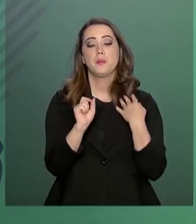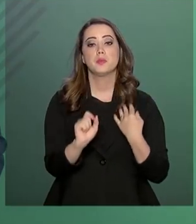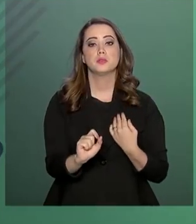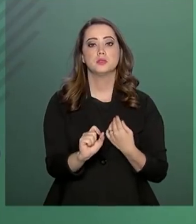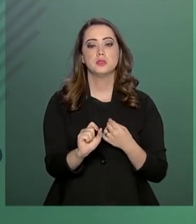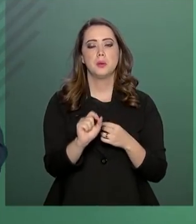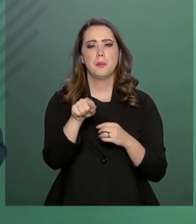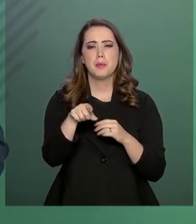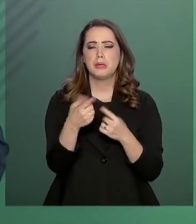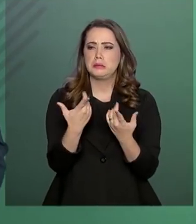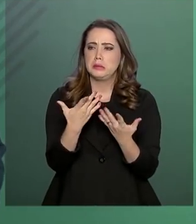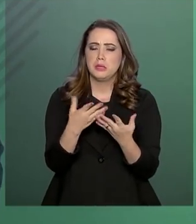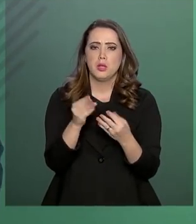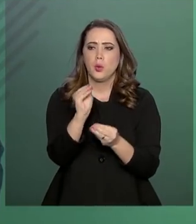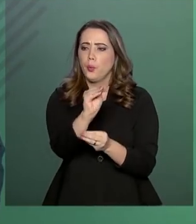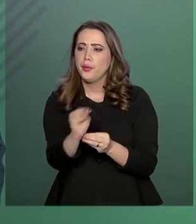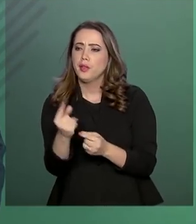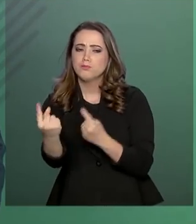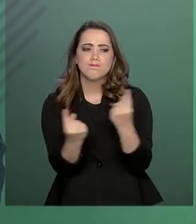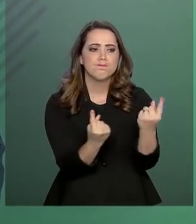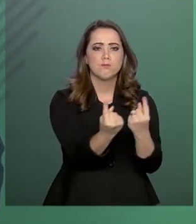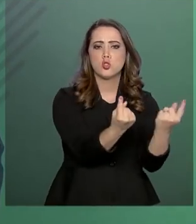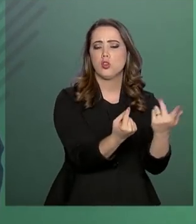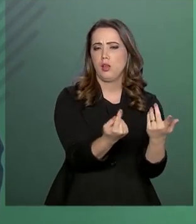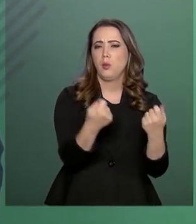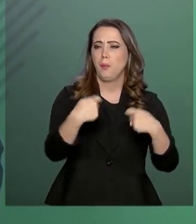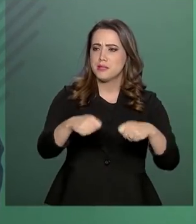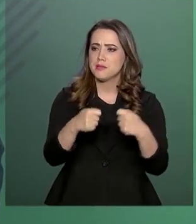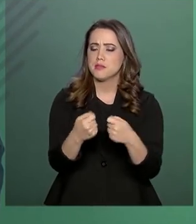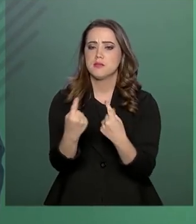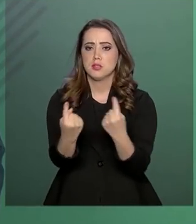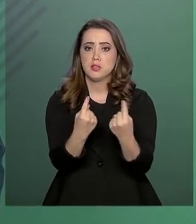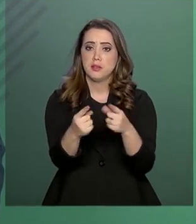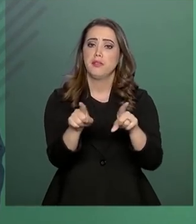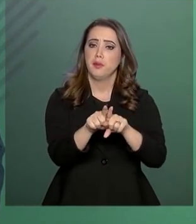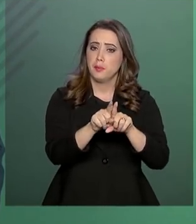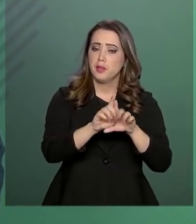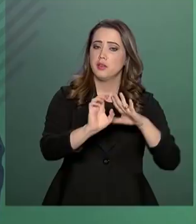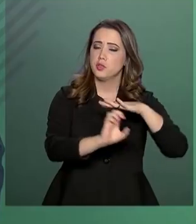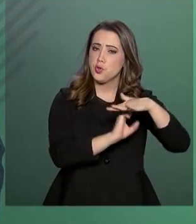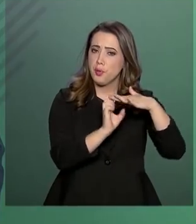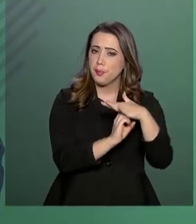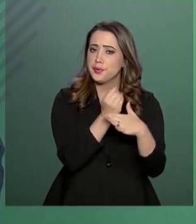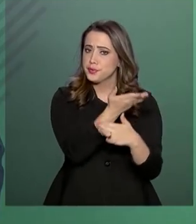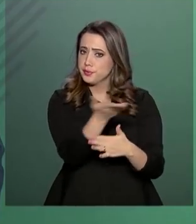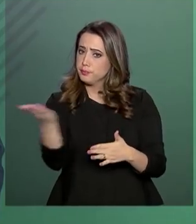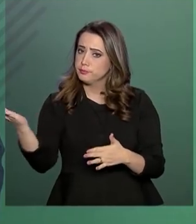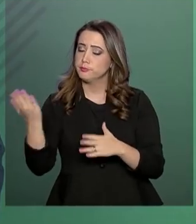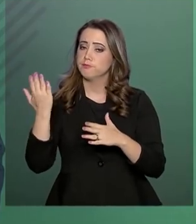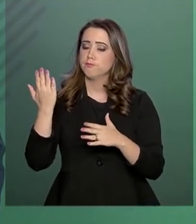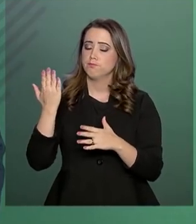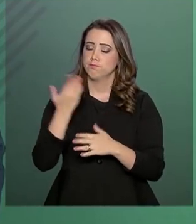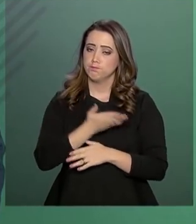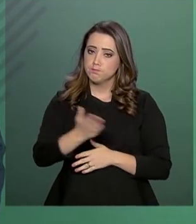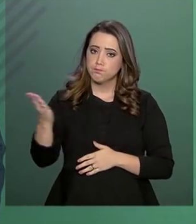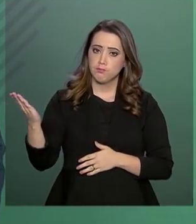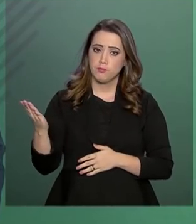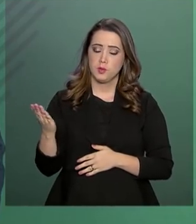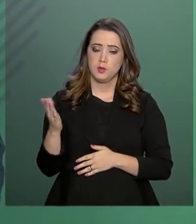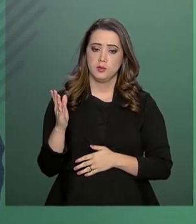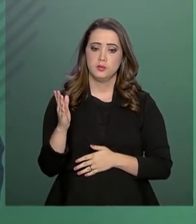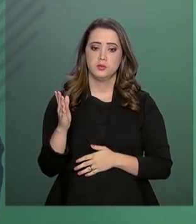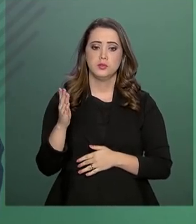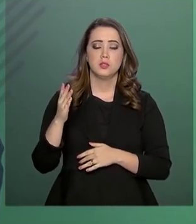de cada um de vocês e consequentemente das empresas para as quais vocês é